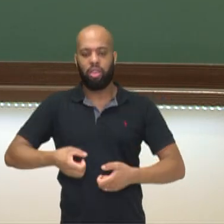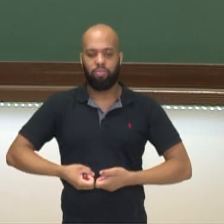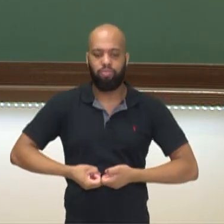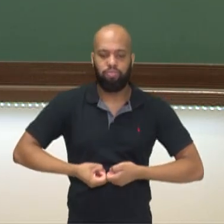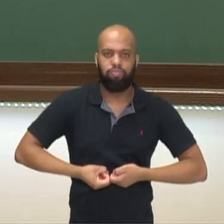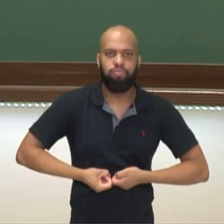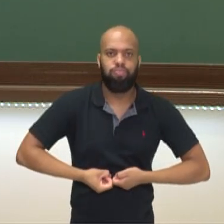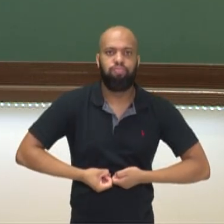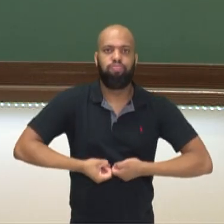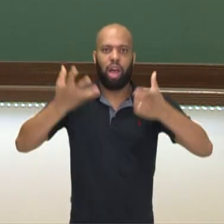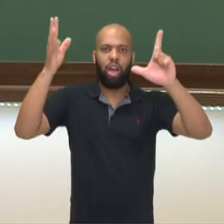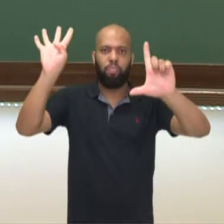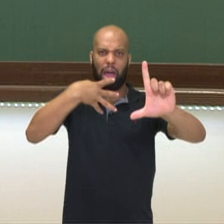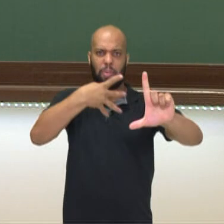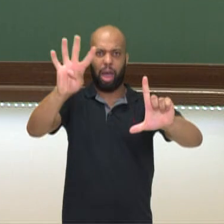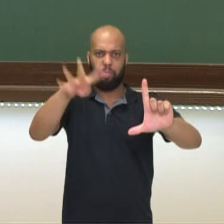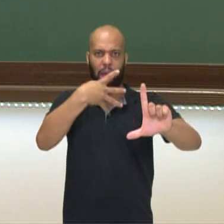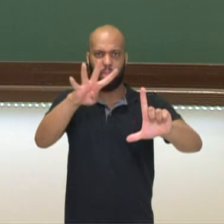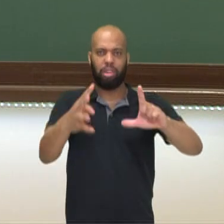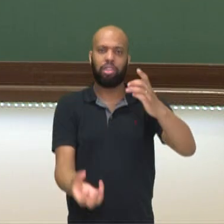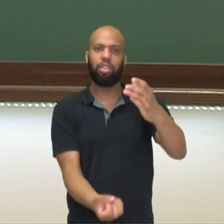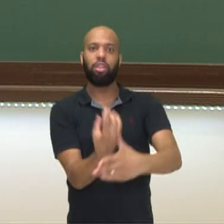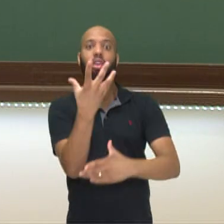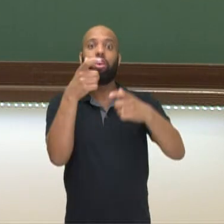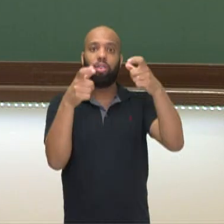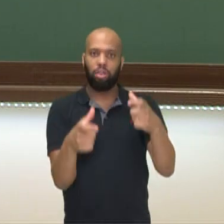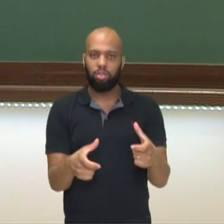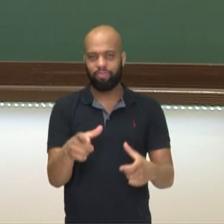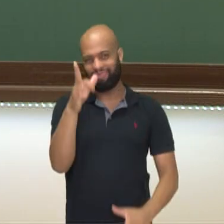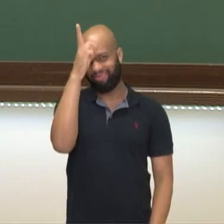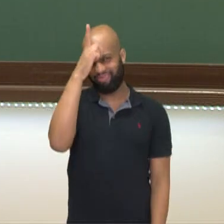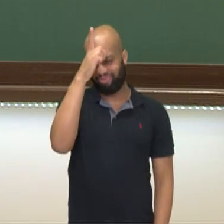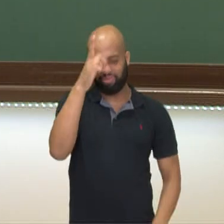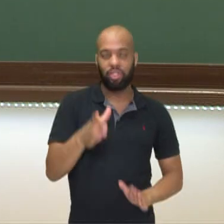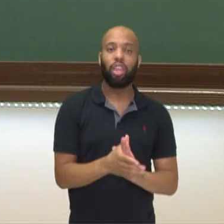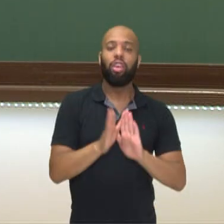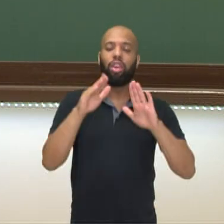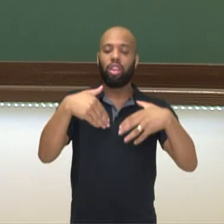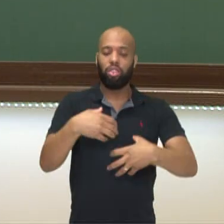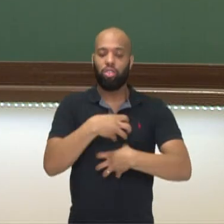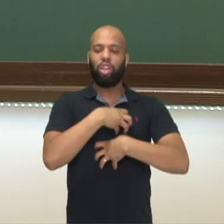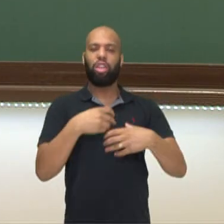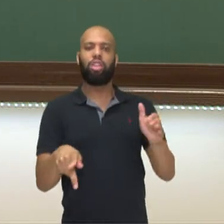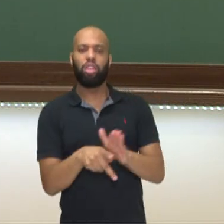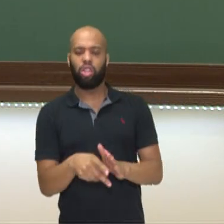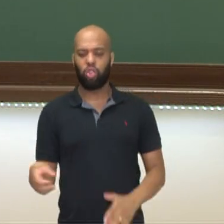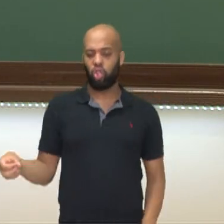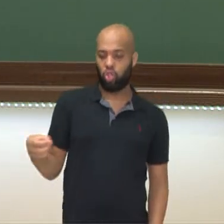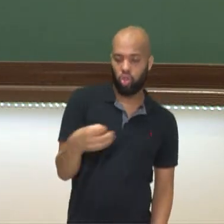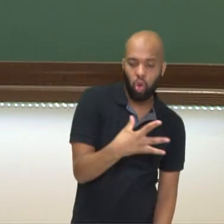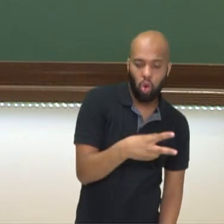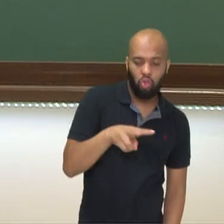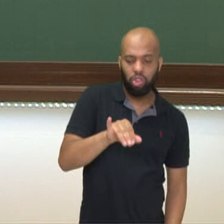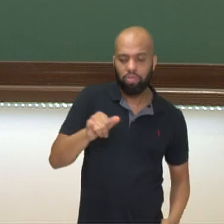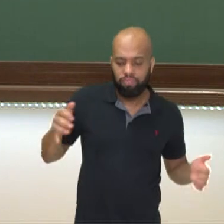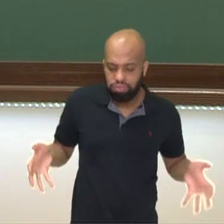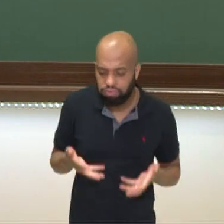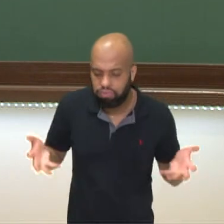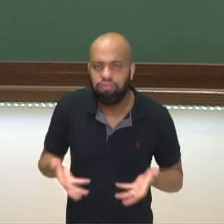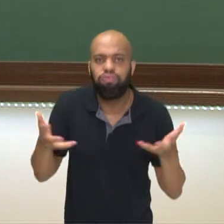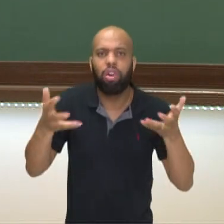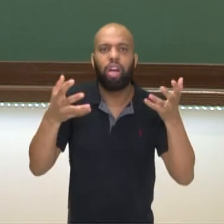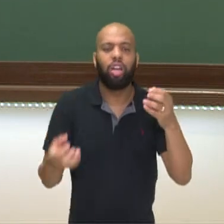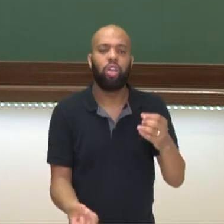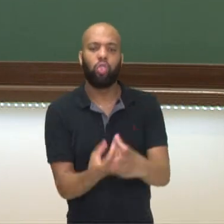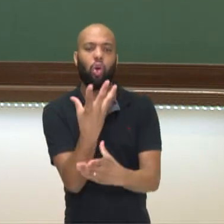expressionismo surgido na Alemanha. Então assim, gente, é esse espírito de inovação que vai motivar a criação de